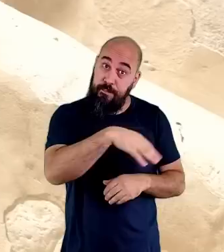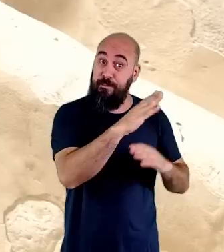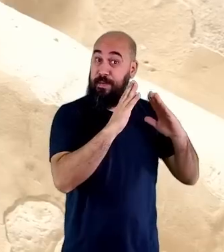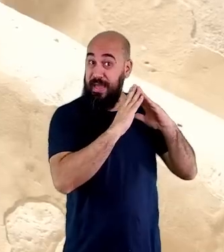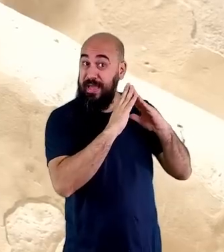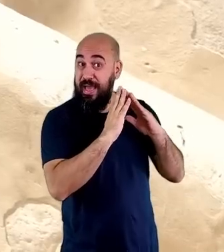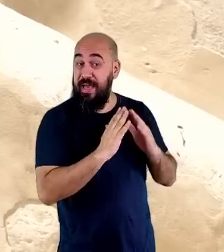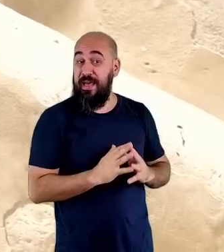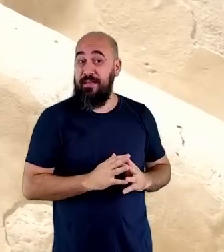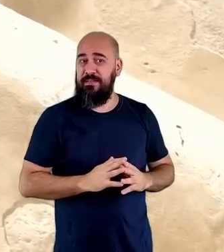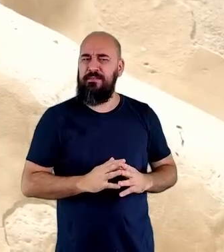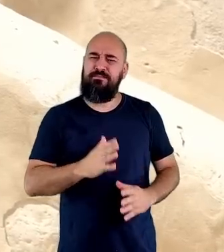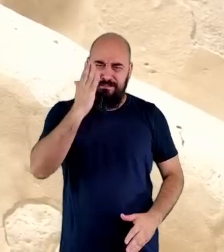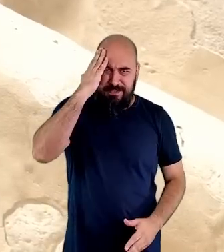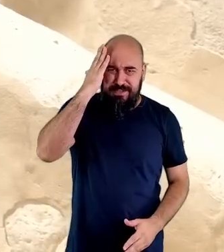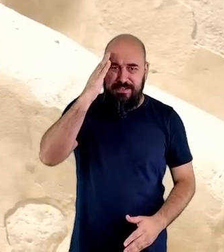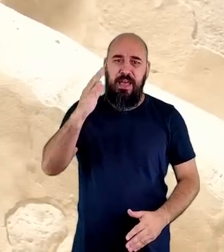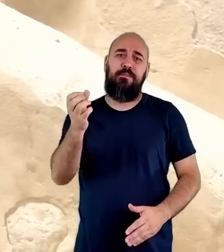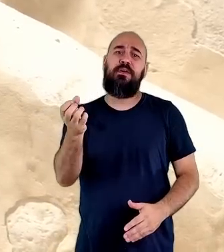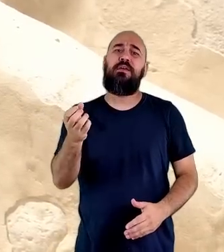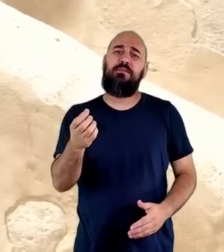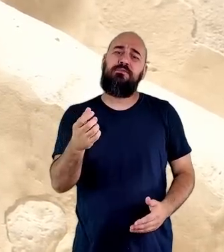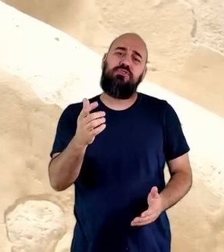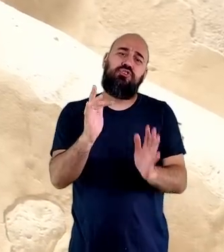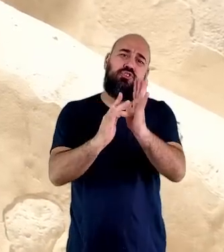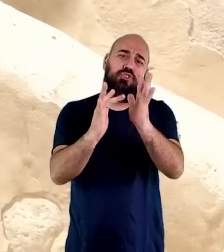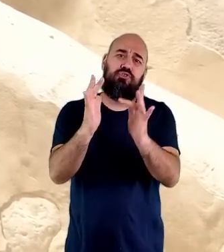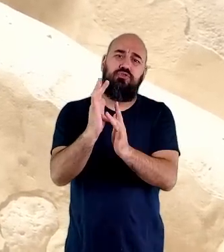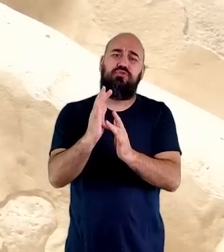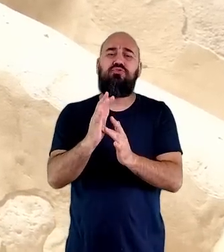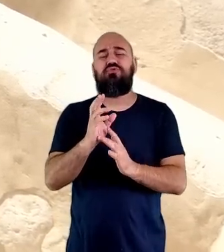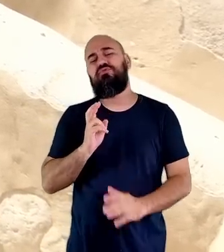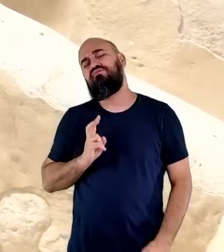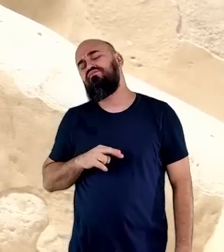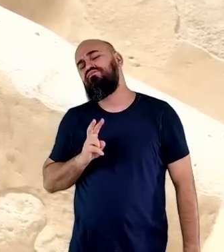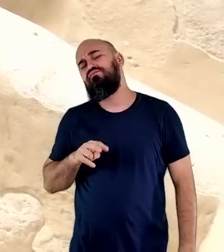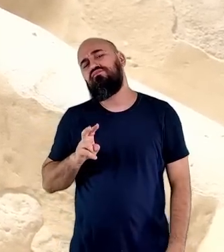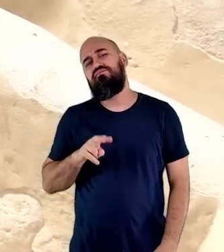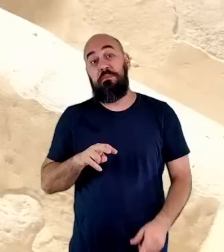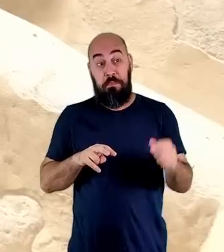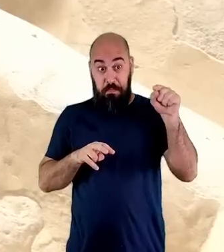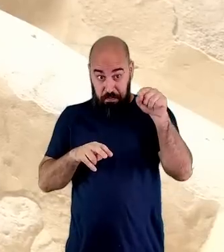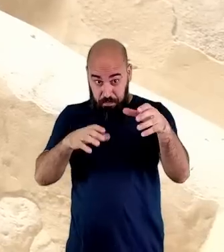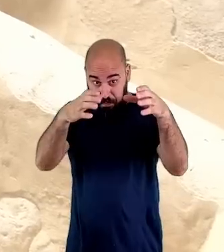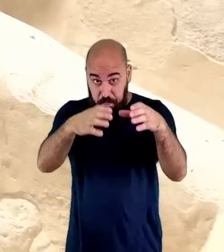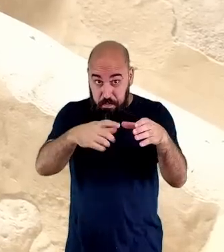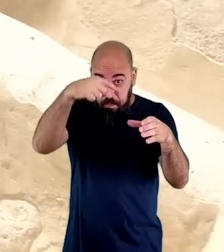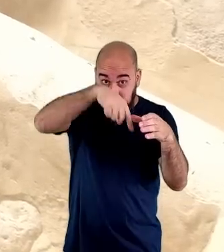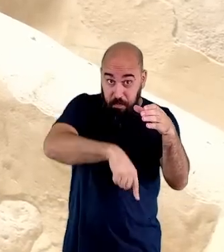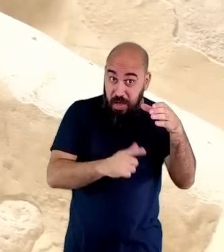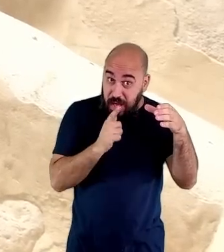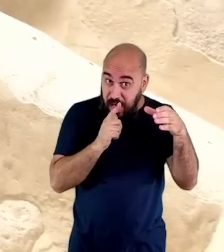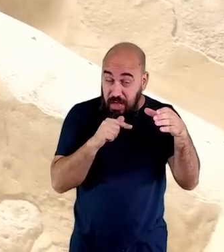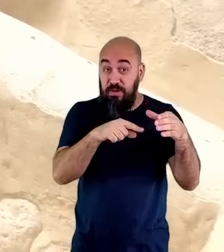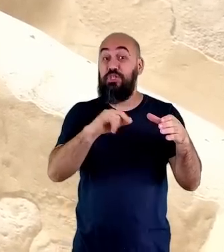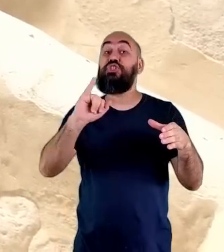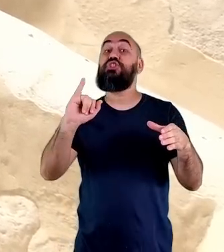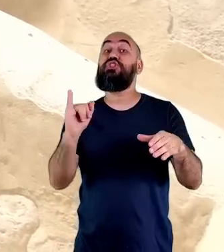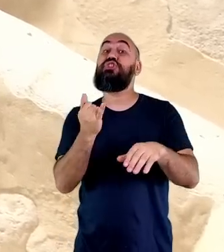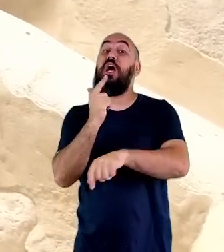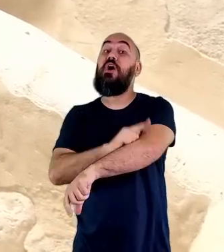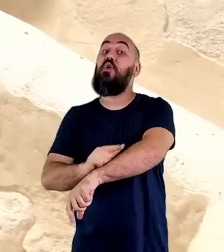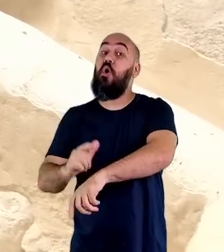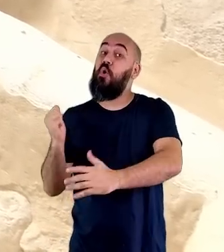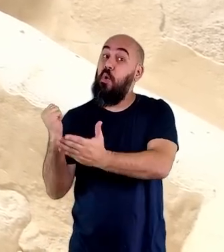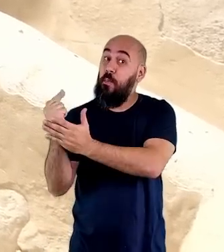tempo depois disso, Jesus vai até o poço que Jacó havia comprado e ali ele encontra com a mulher